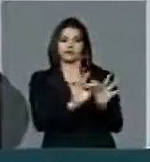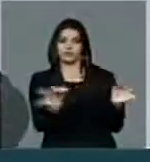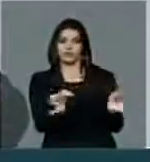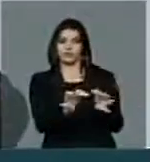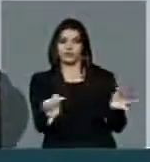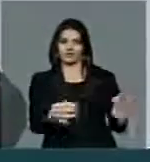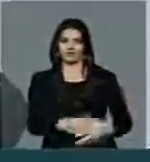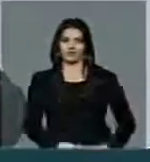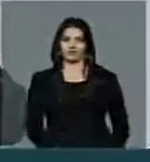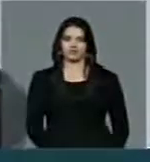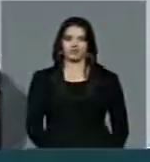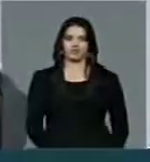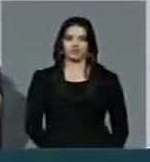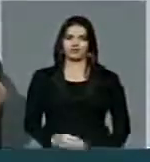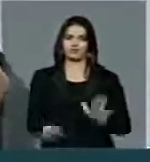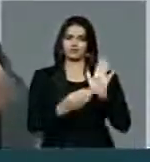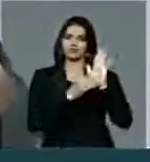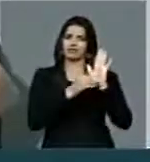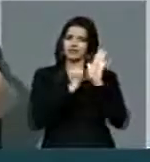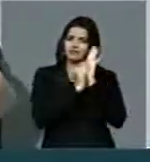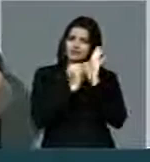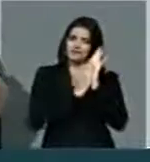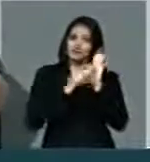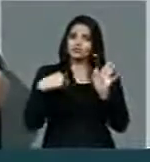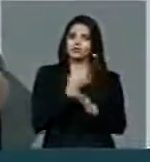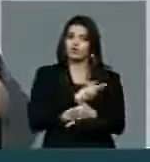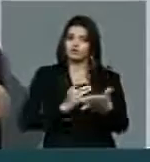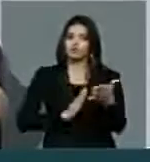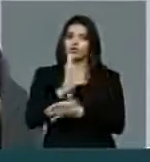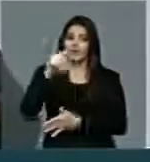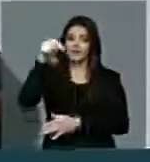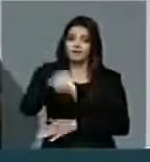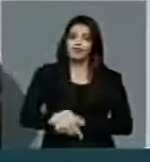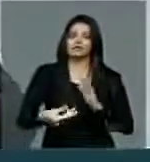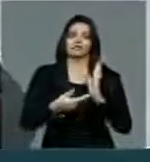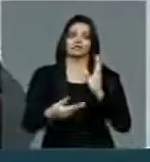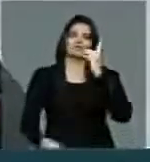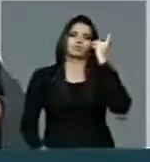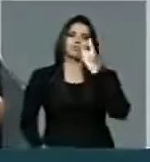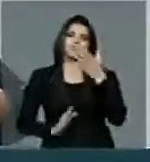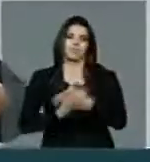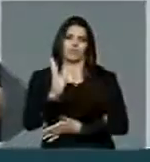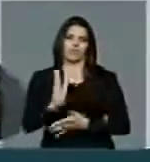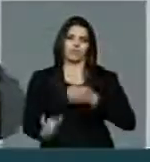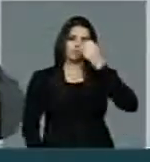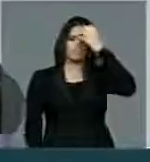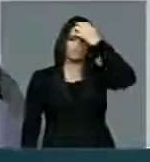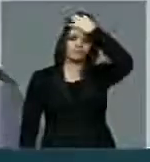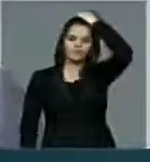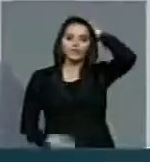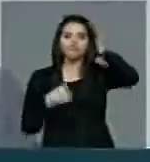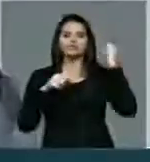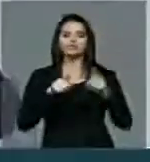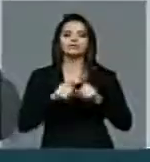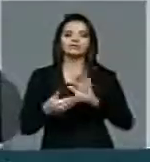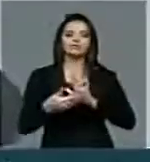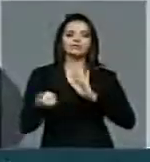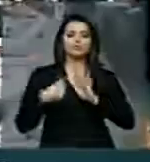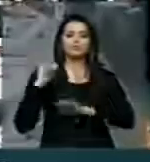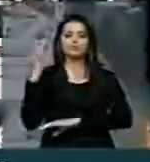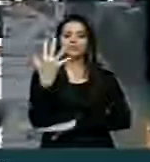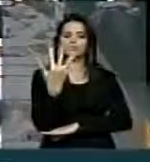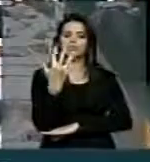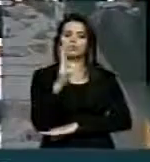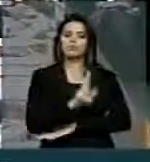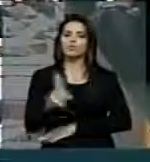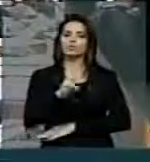simplificadas. Está escrito, nós aprovamos isso, essa casa aprovou isso. Tá? Fala-se de supressão de vegetação para uso